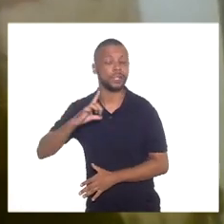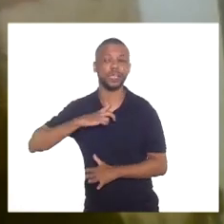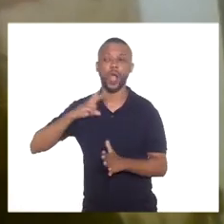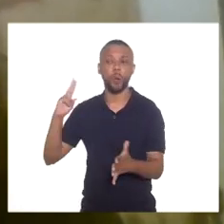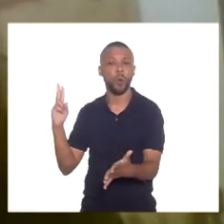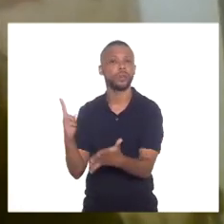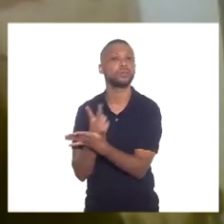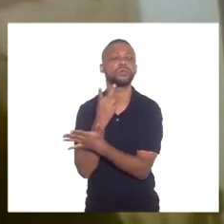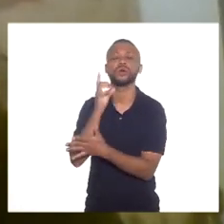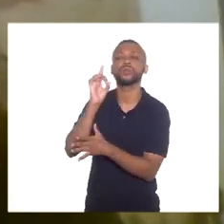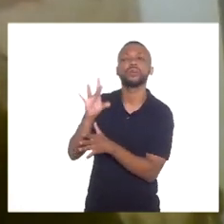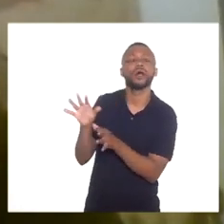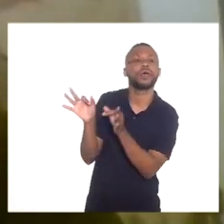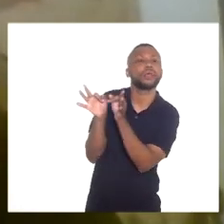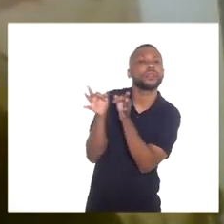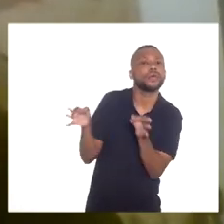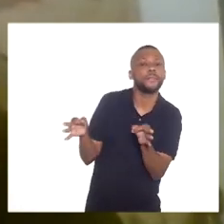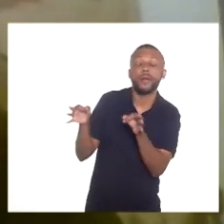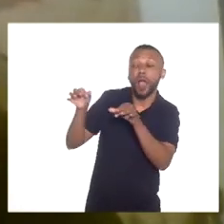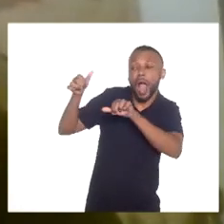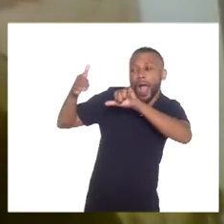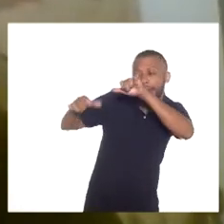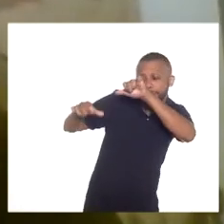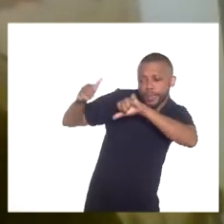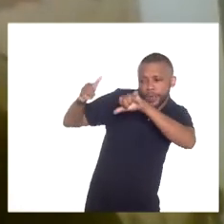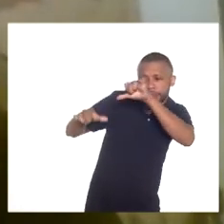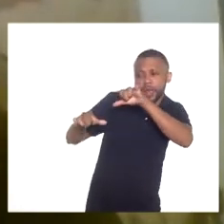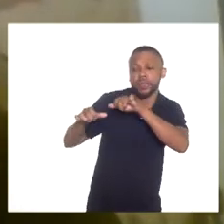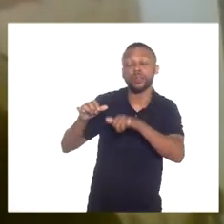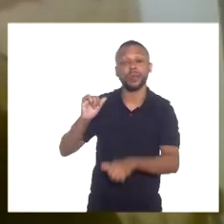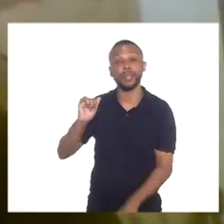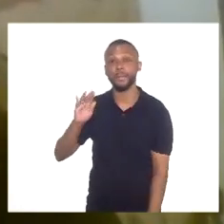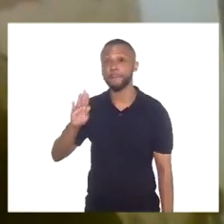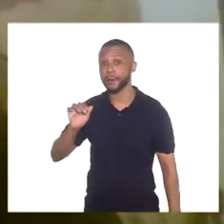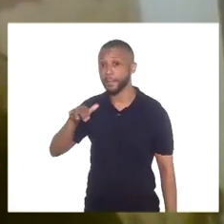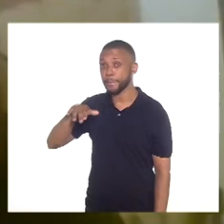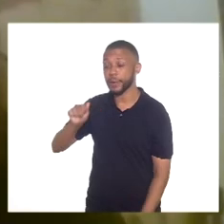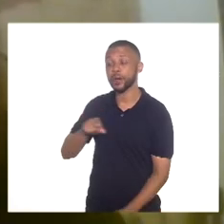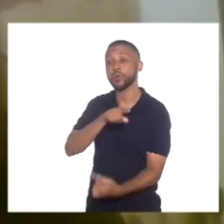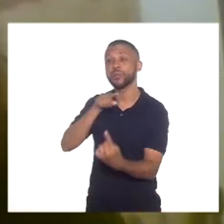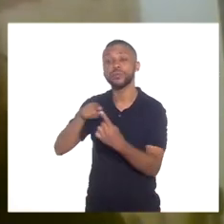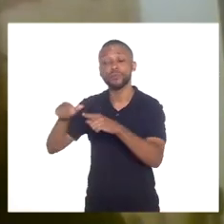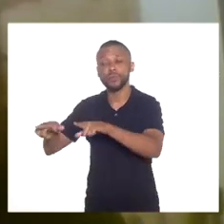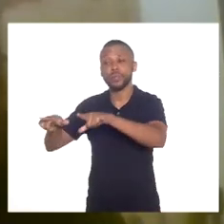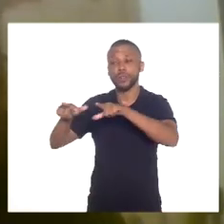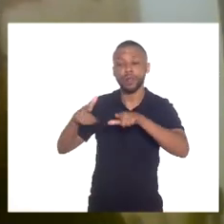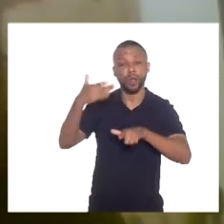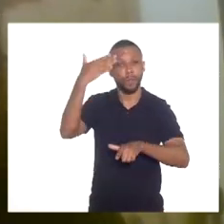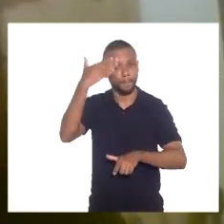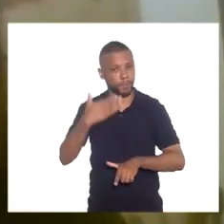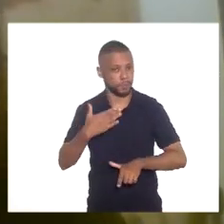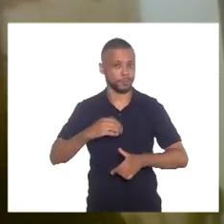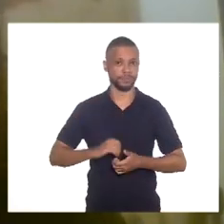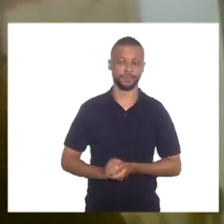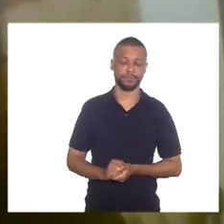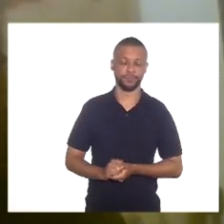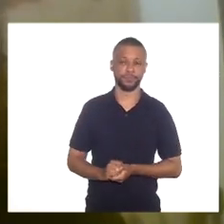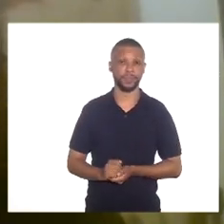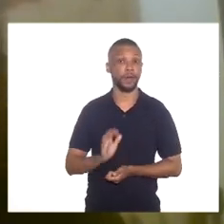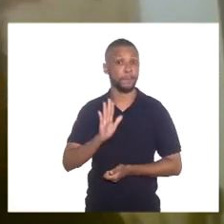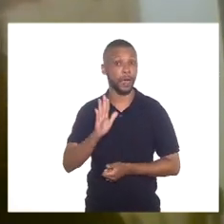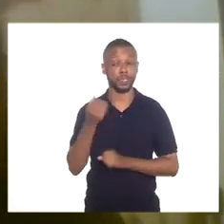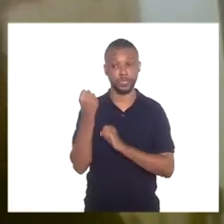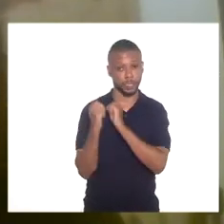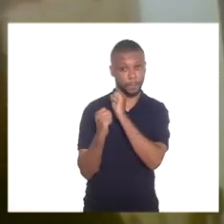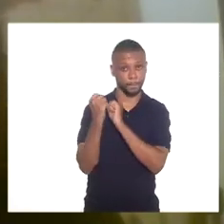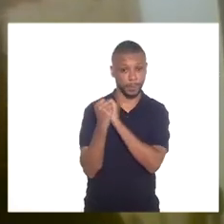tão somente submetida ao IBAMA para licenciamento, né, mas as empresas ainda